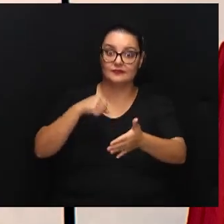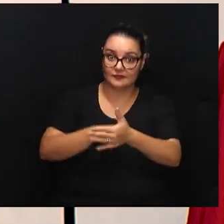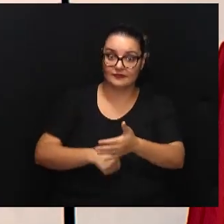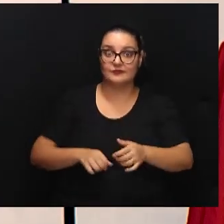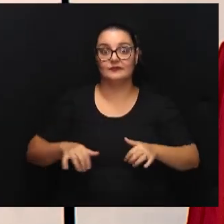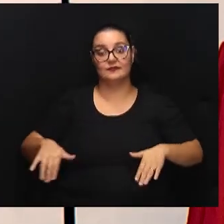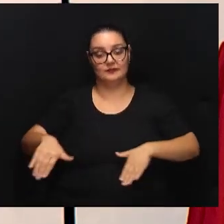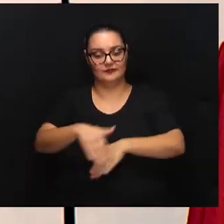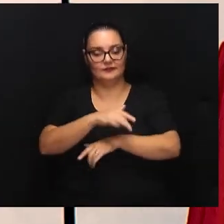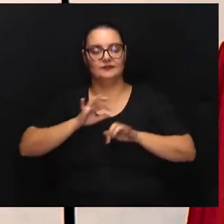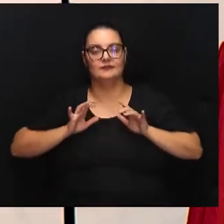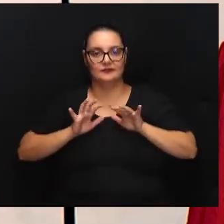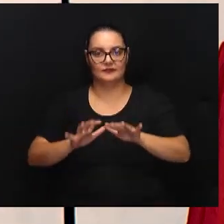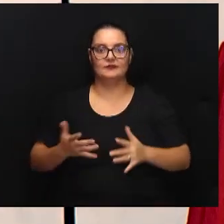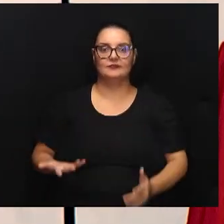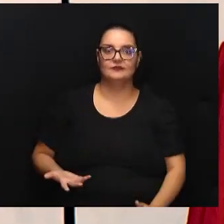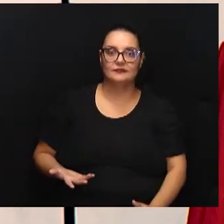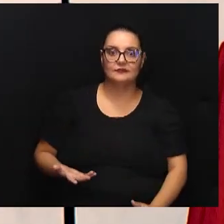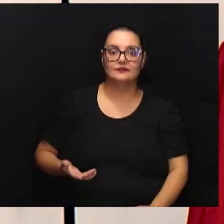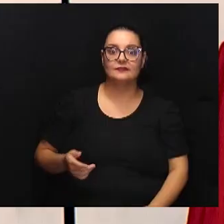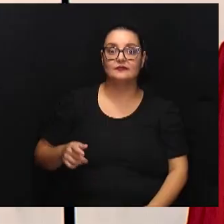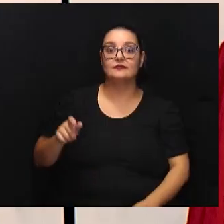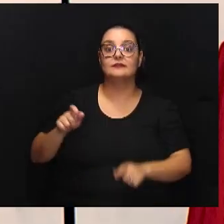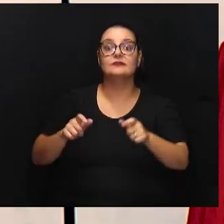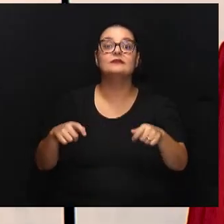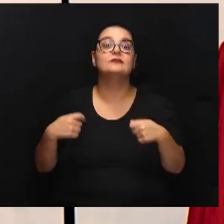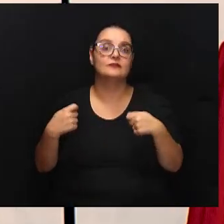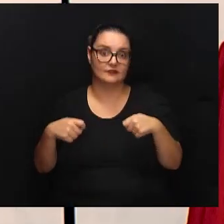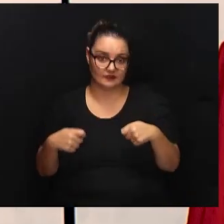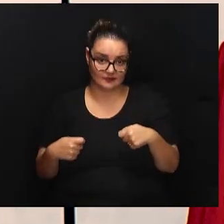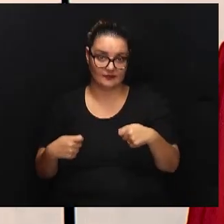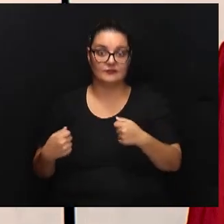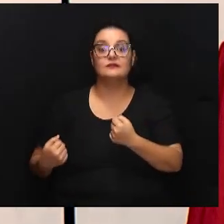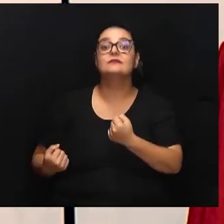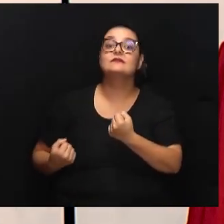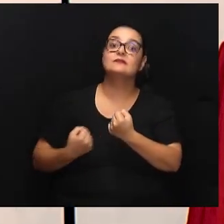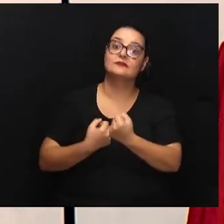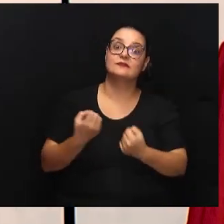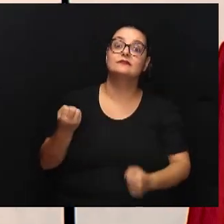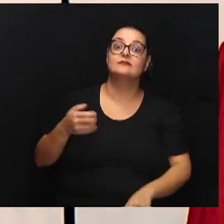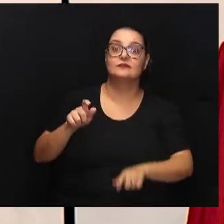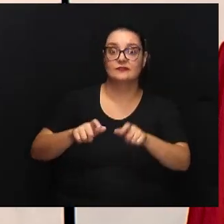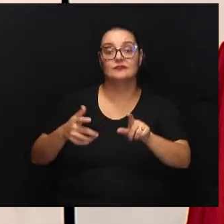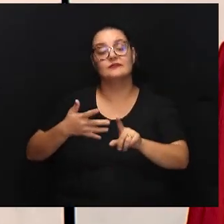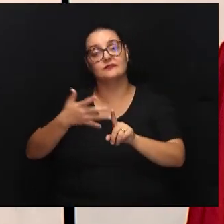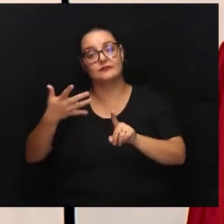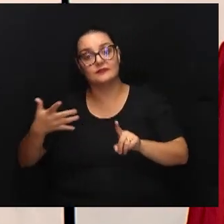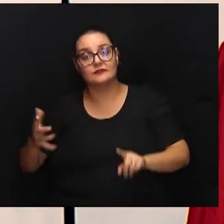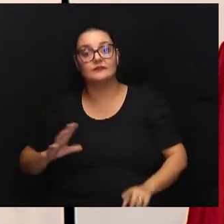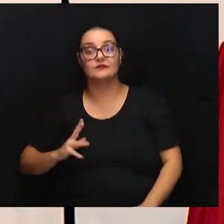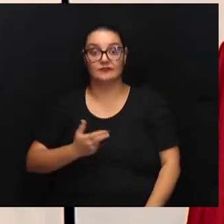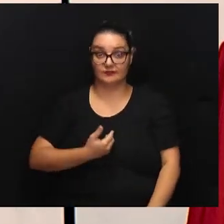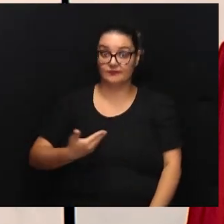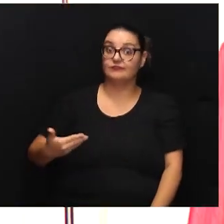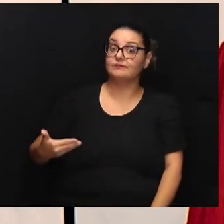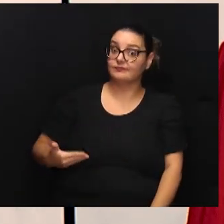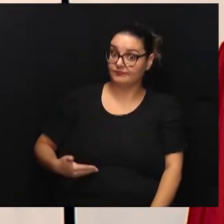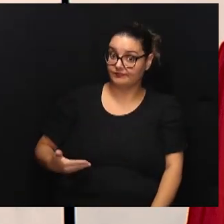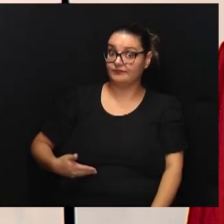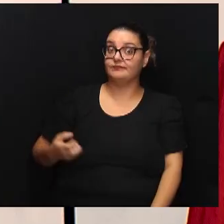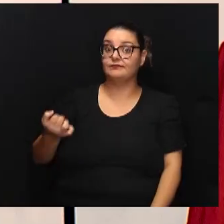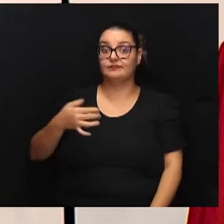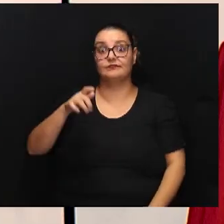a gente precisa de apoio. Quantas pessoas trans passam fome hoje? Quantas pessoas trans não têm uma renda